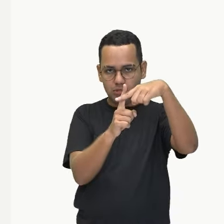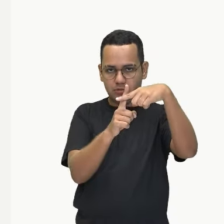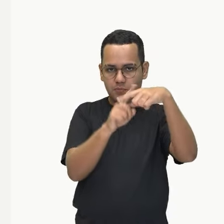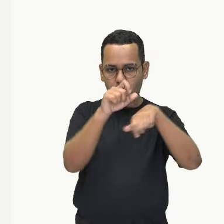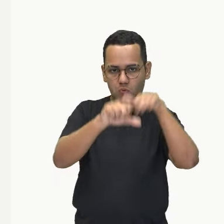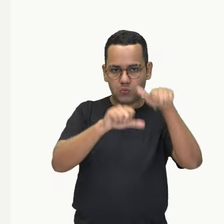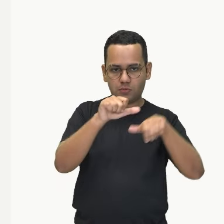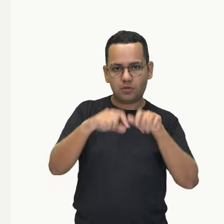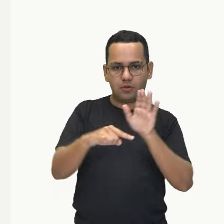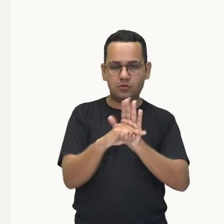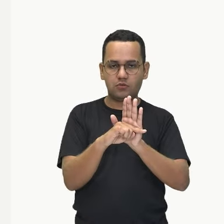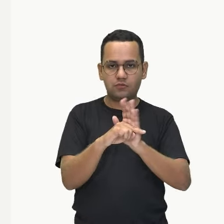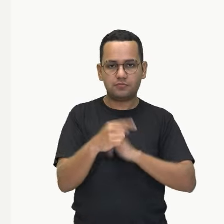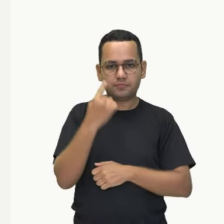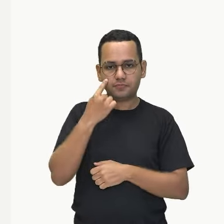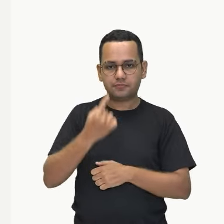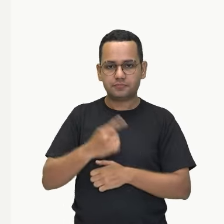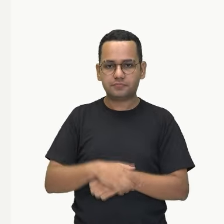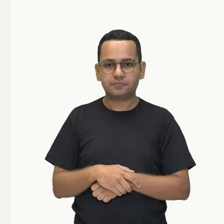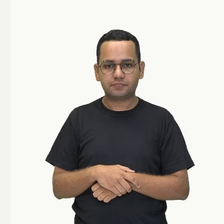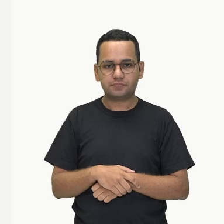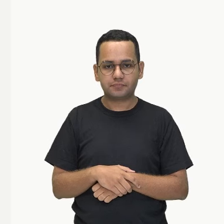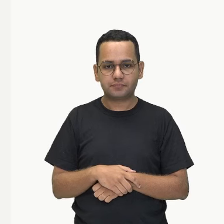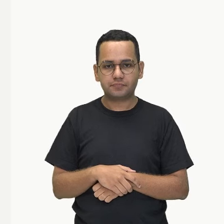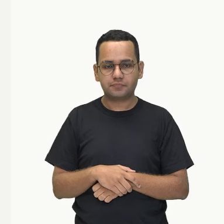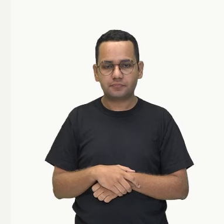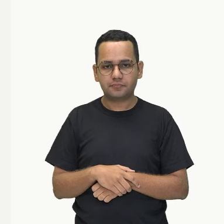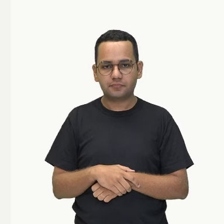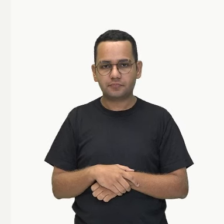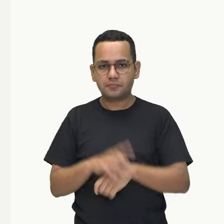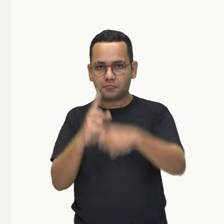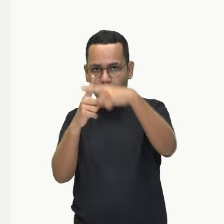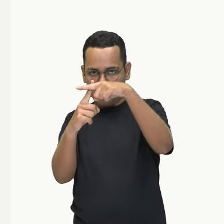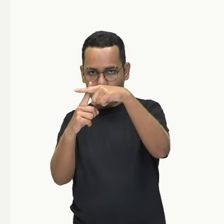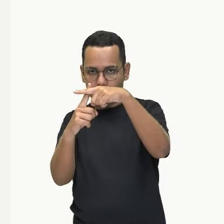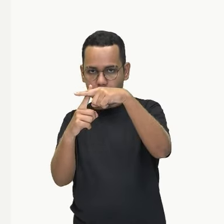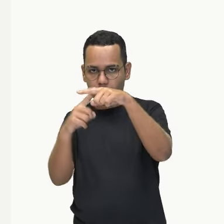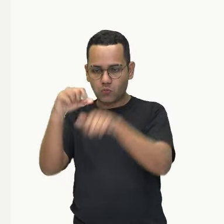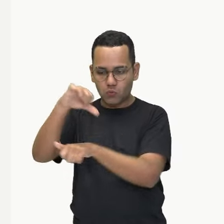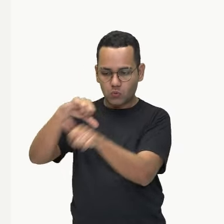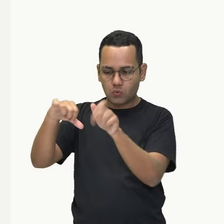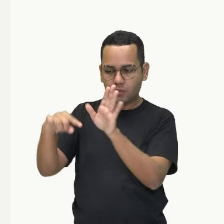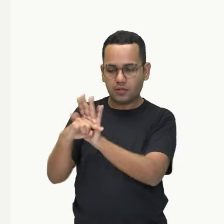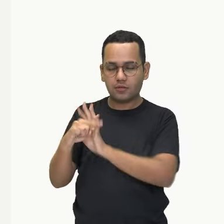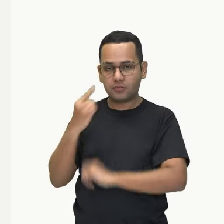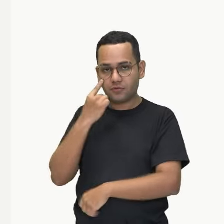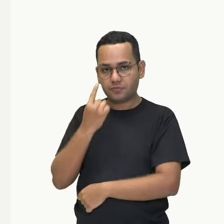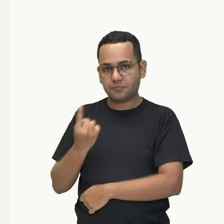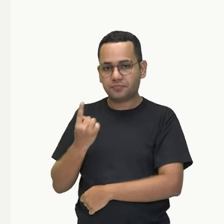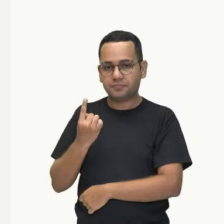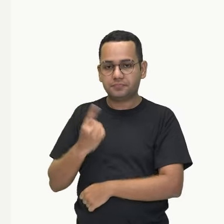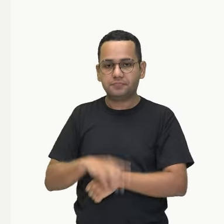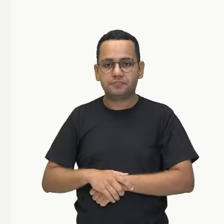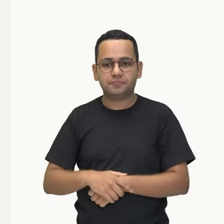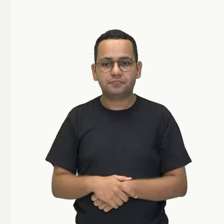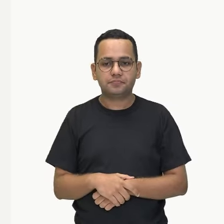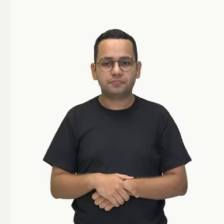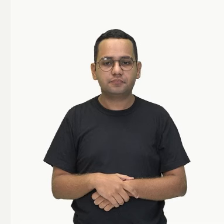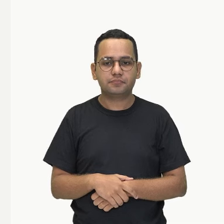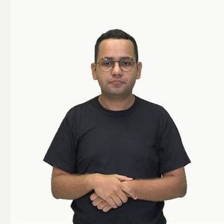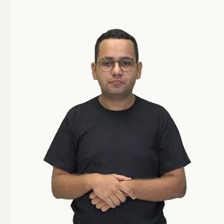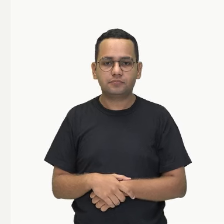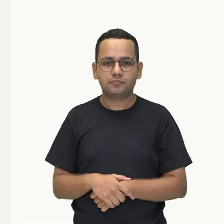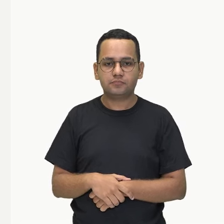Ó. E o menos 3, que era também positivo, também ficou